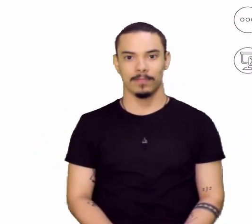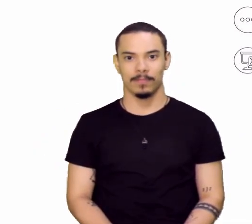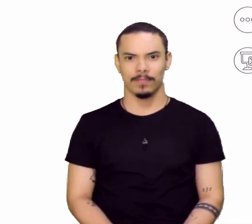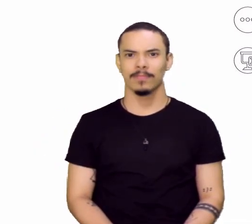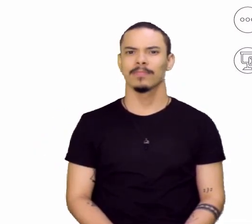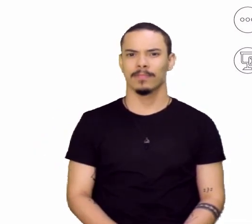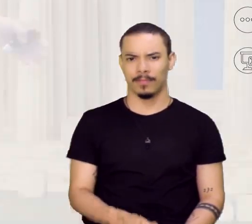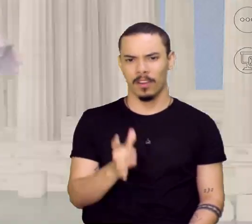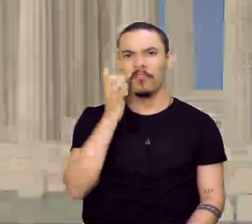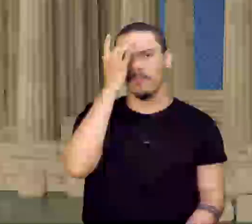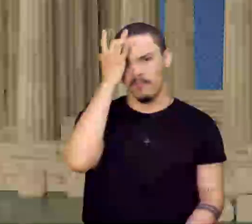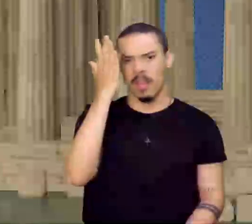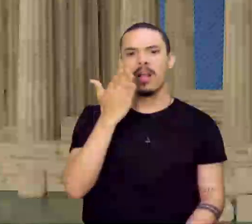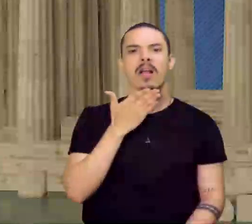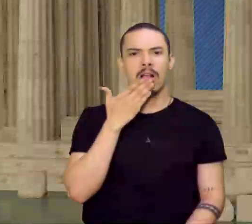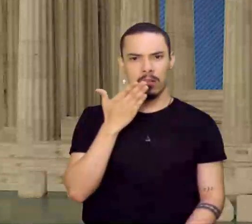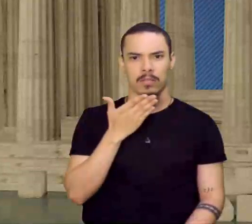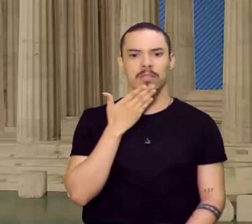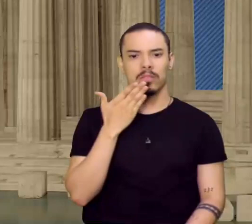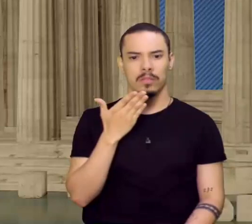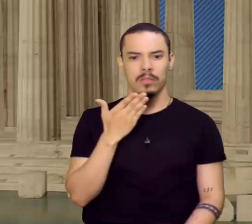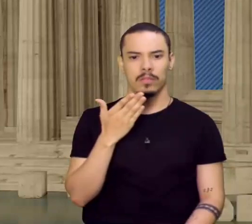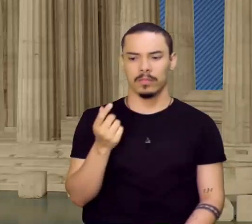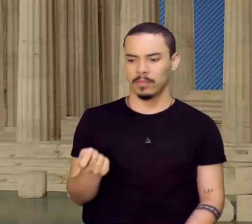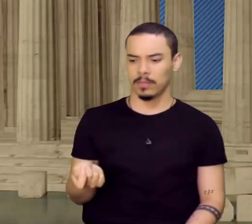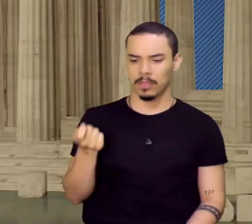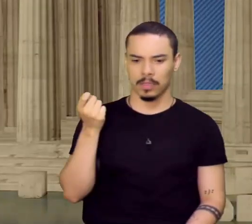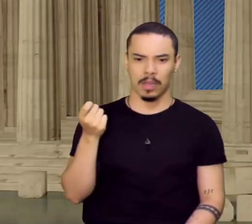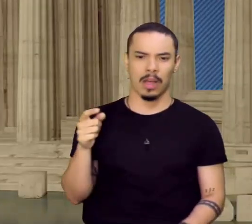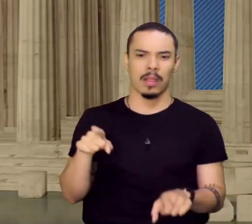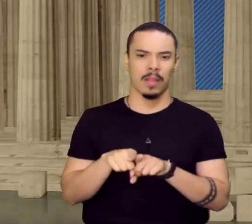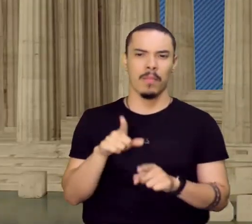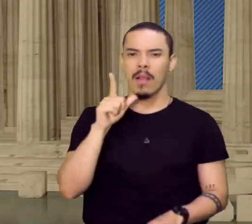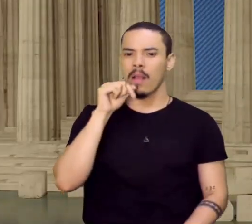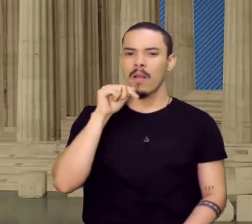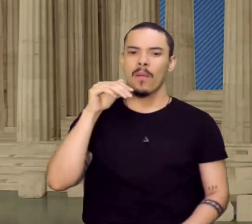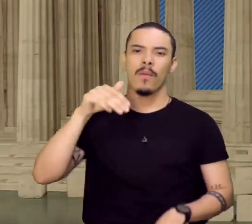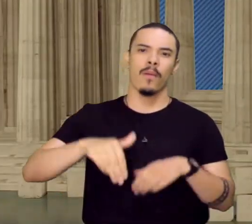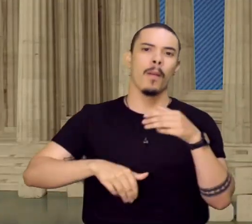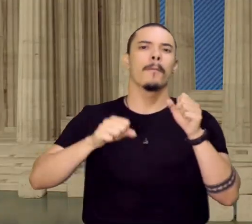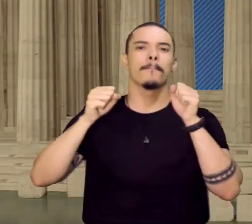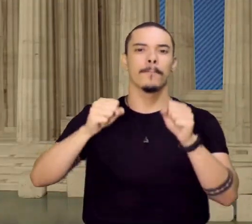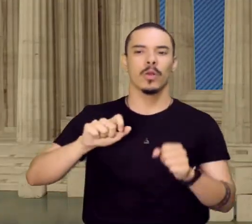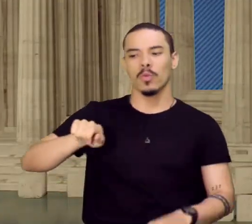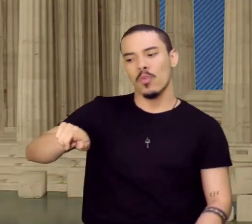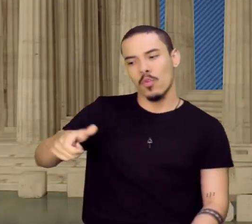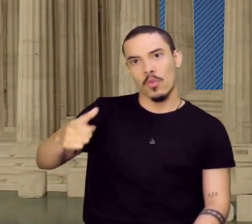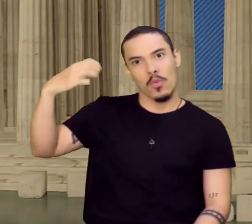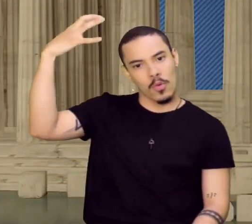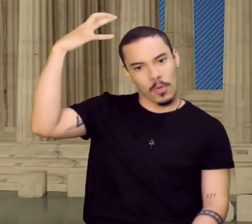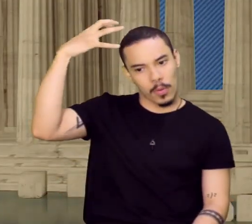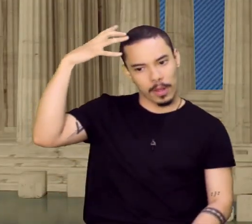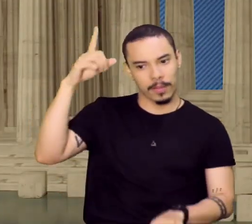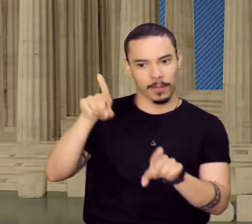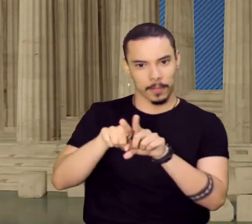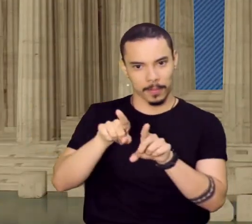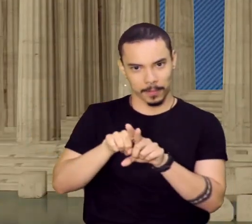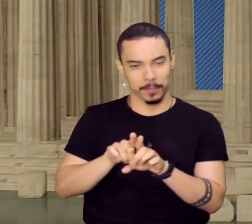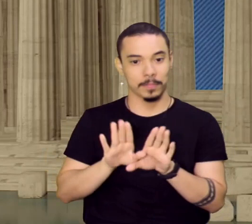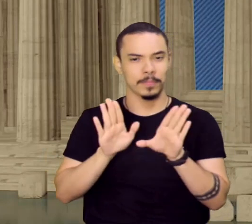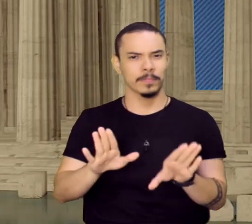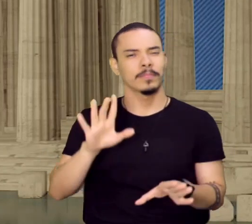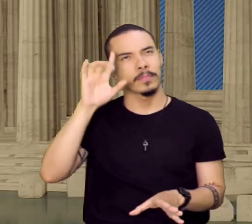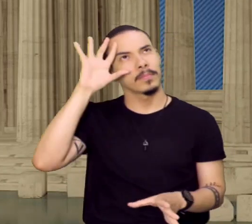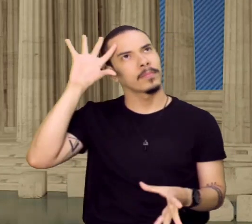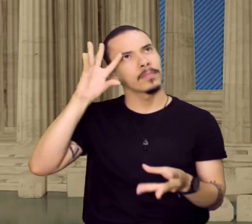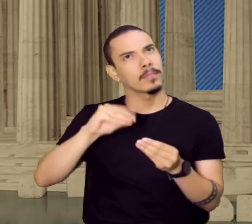tá bem fácil. Você foi pescar, até tomou banho. Pode ser um banho de chuveiro, ok? Mas você fez uma reflexão